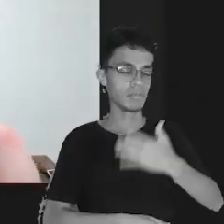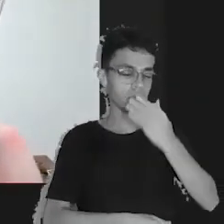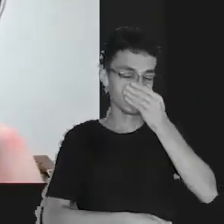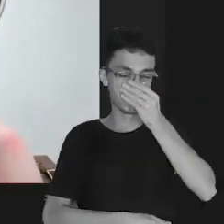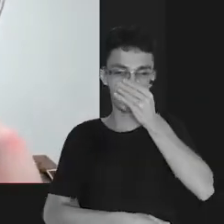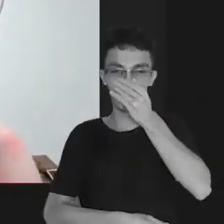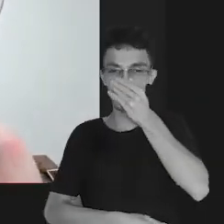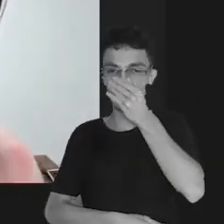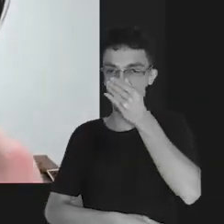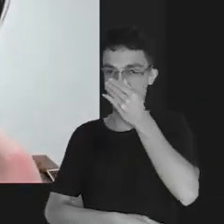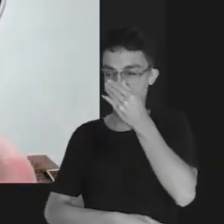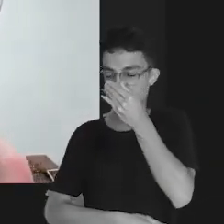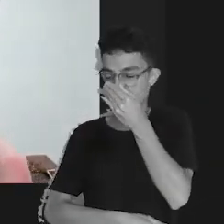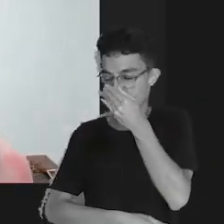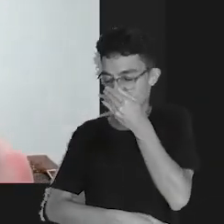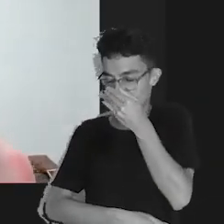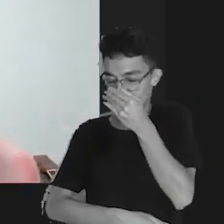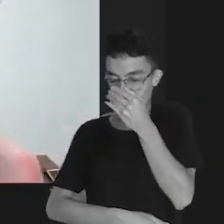nariz.